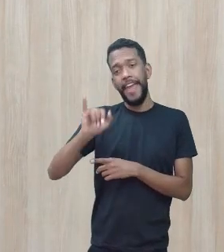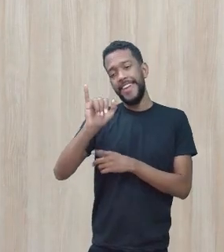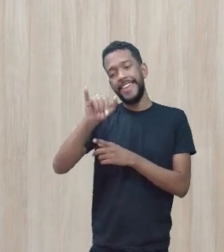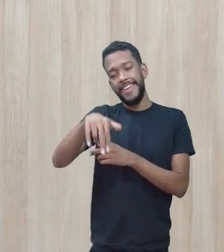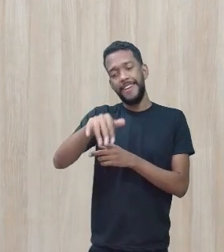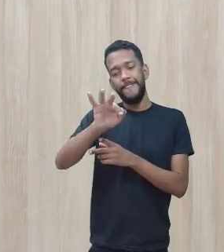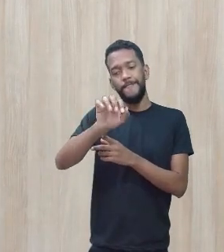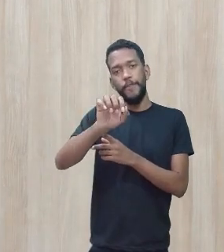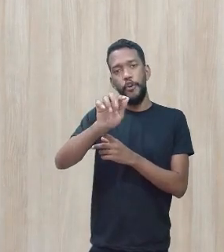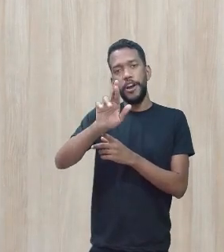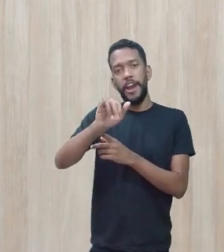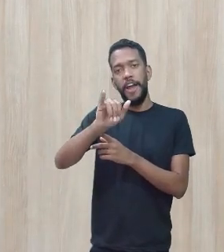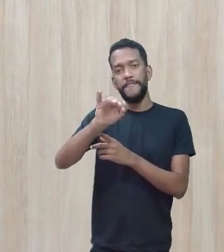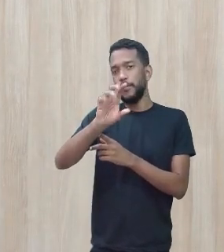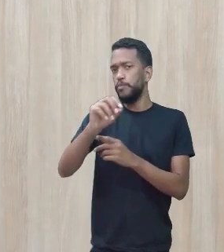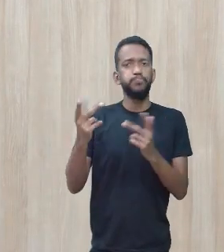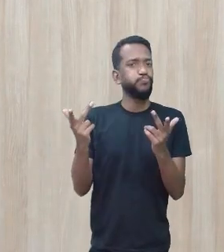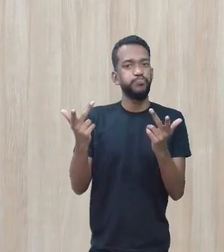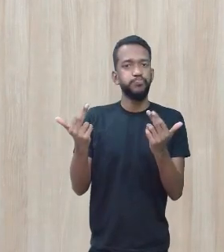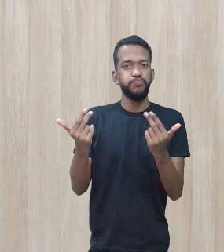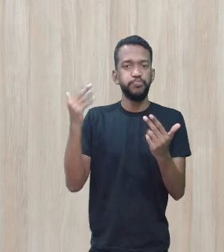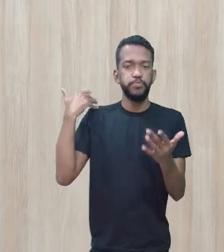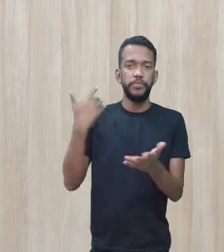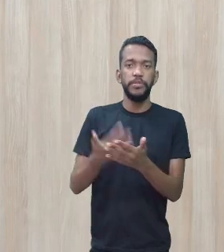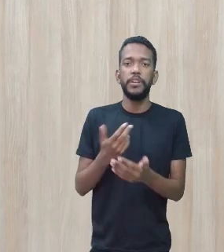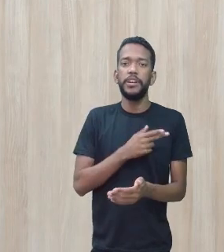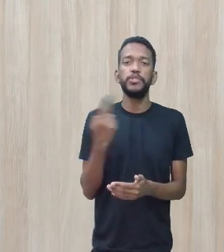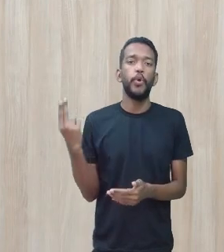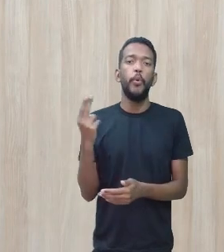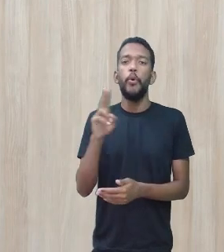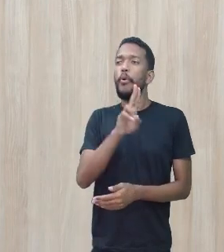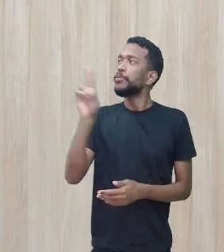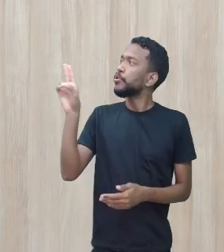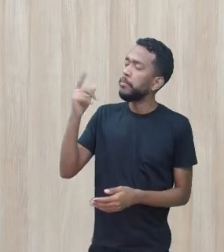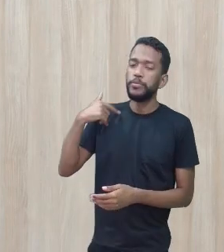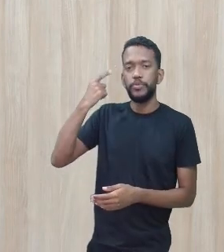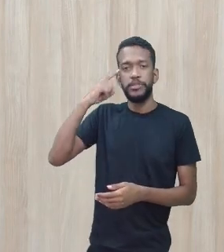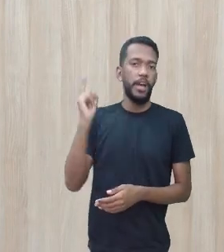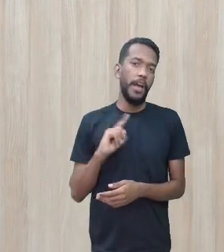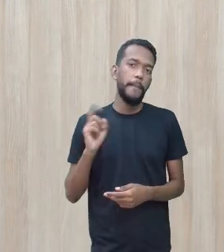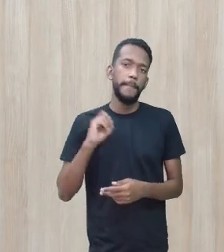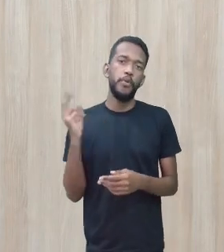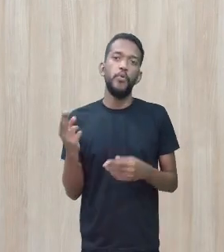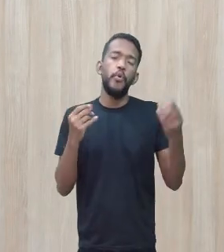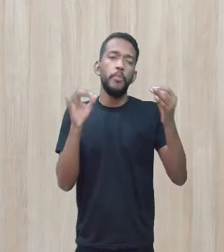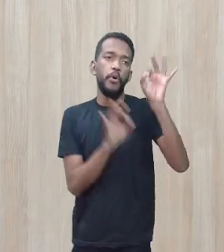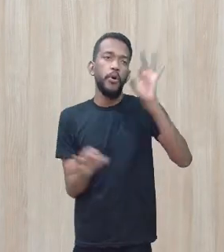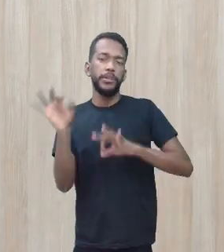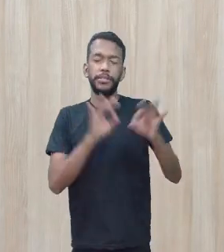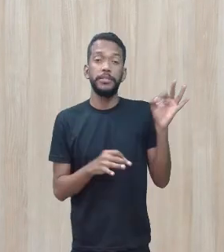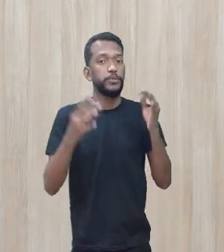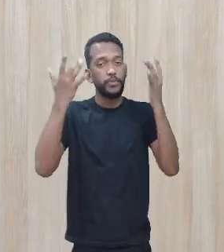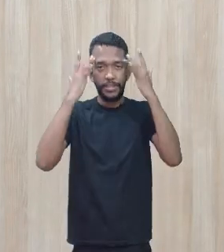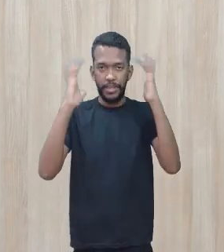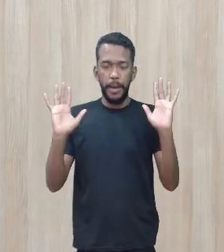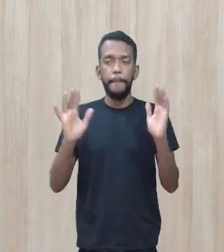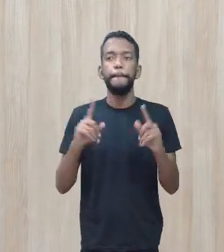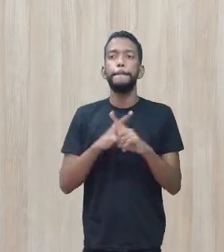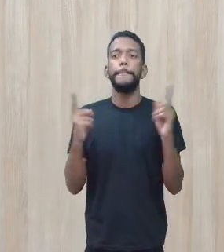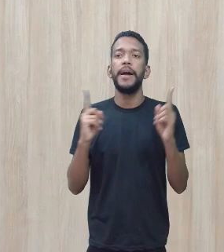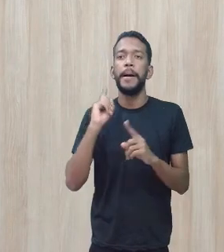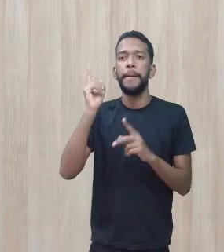gente está acostumado a fazer. Só que a gente talvez não saiba o nome, talvez não saiba como construir. E a ideia aqui é perceber que